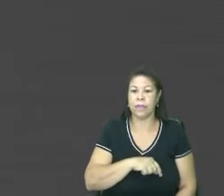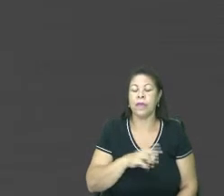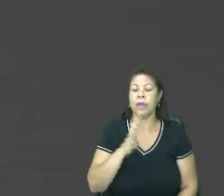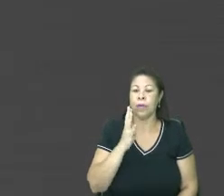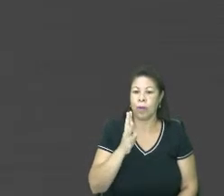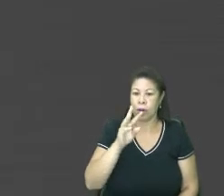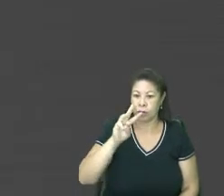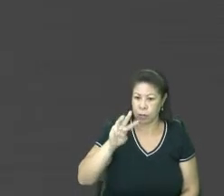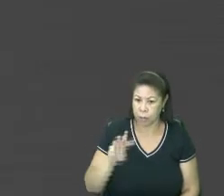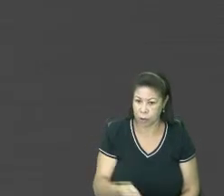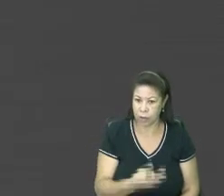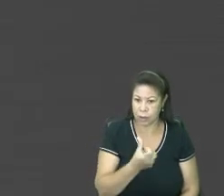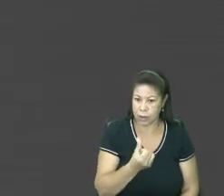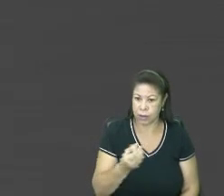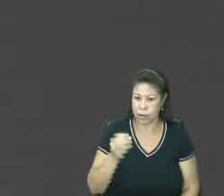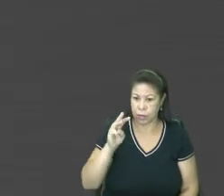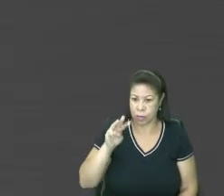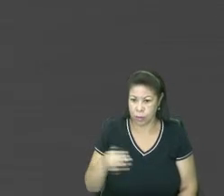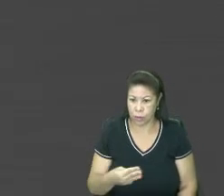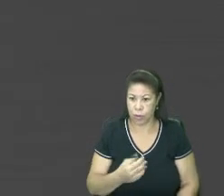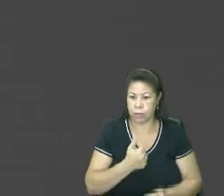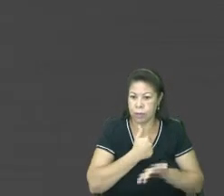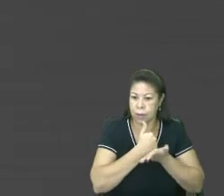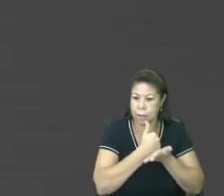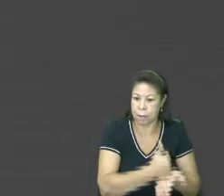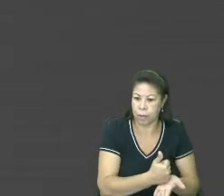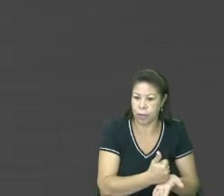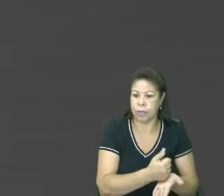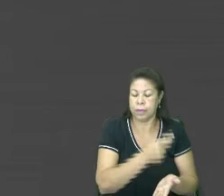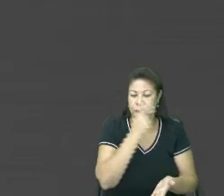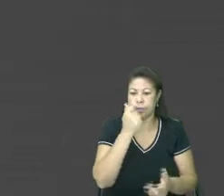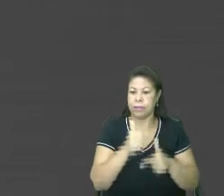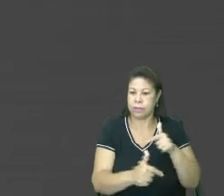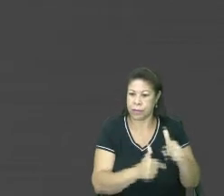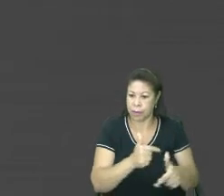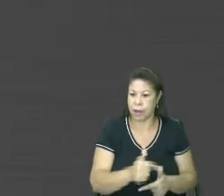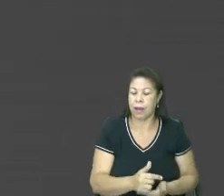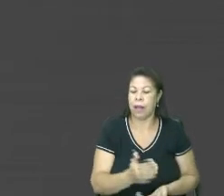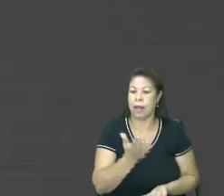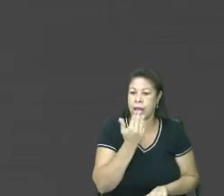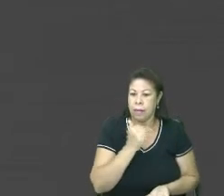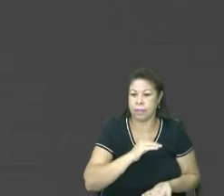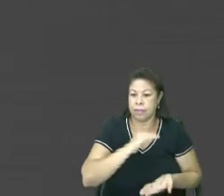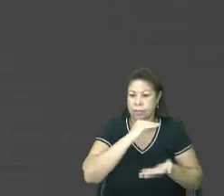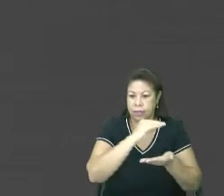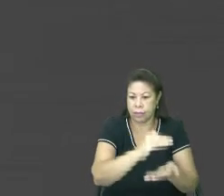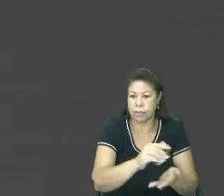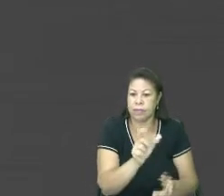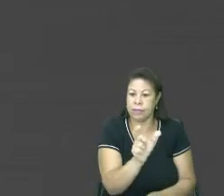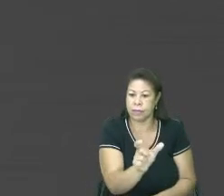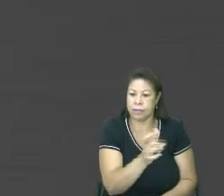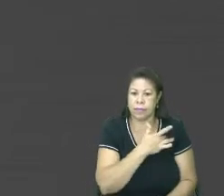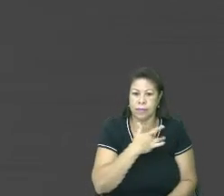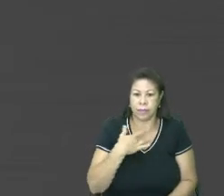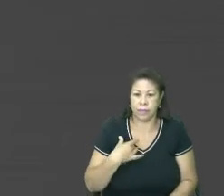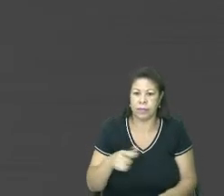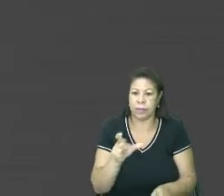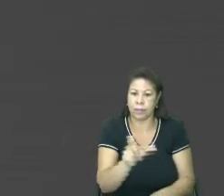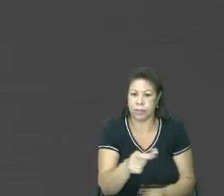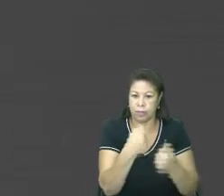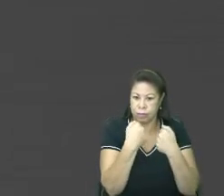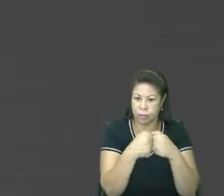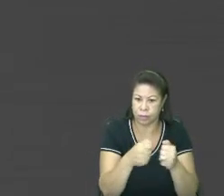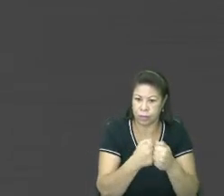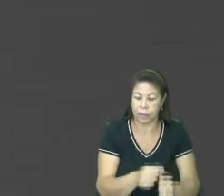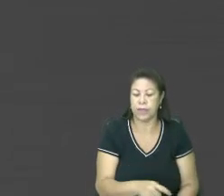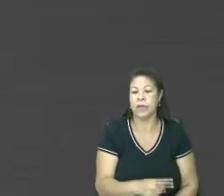600 mil apoio ao servidor, né, gastos com a cesta básica, plano de saúde e vale transporte, 116